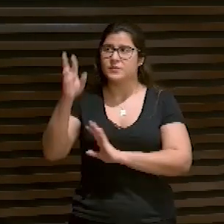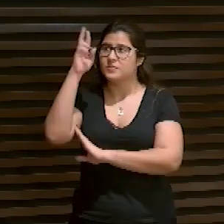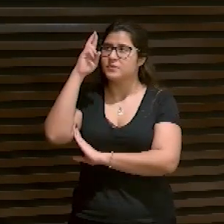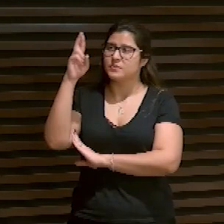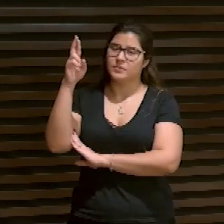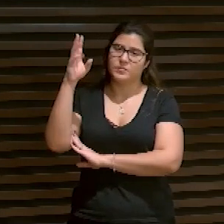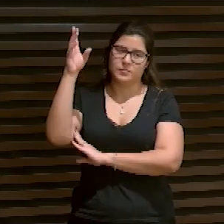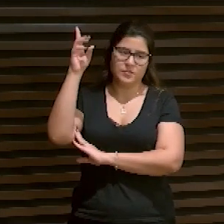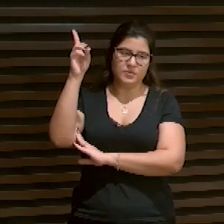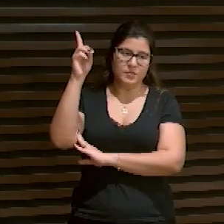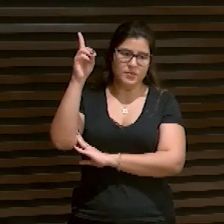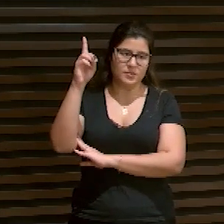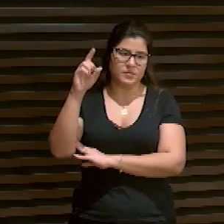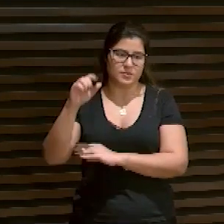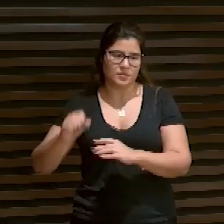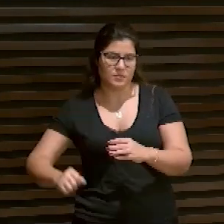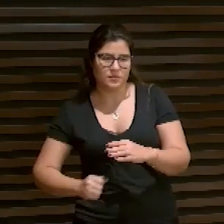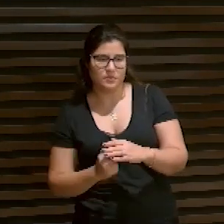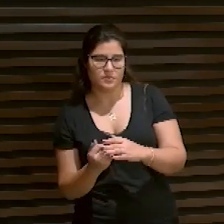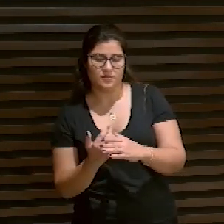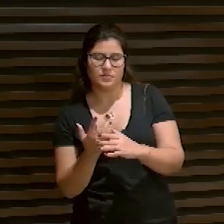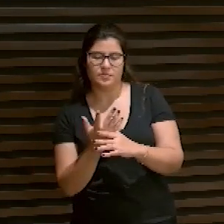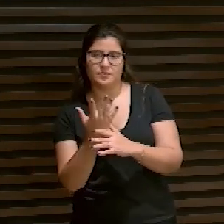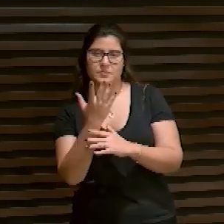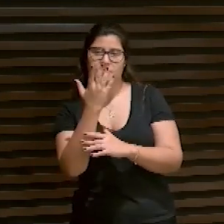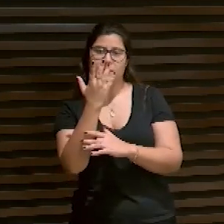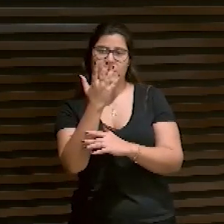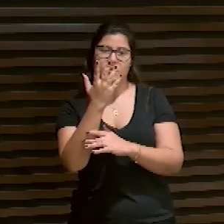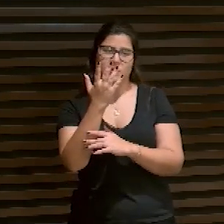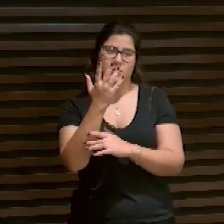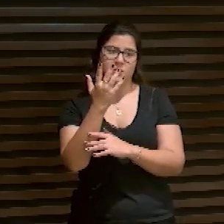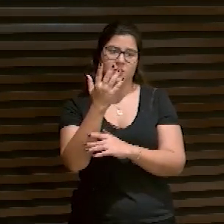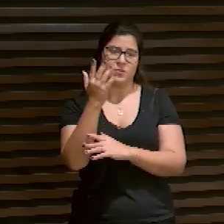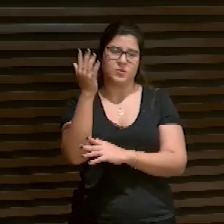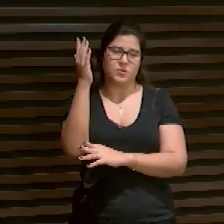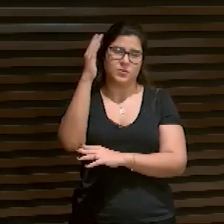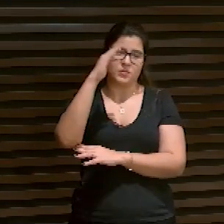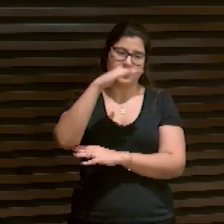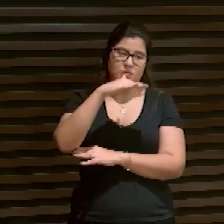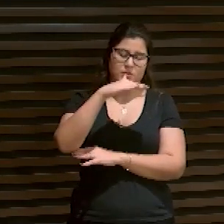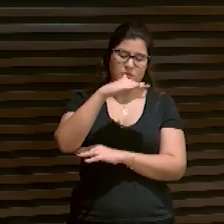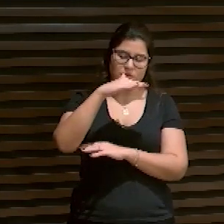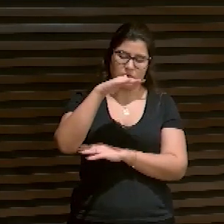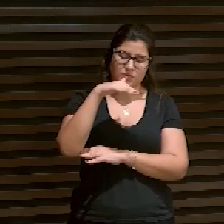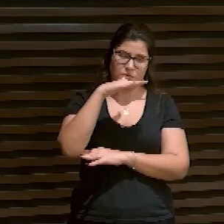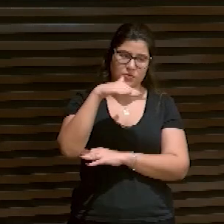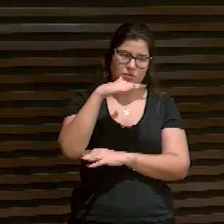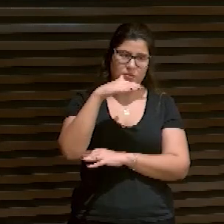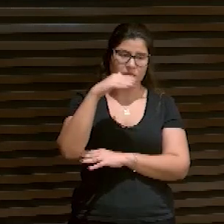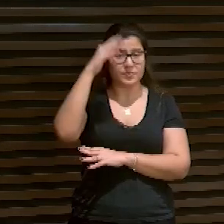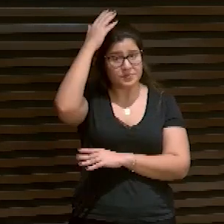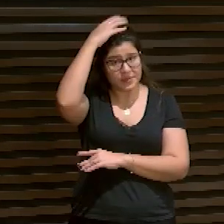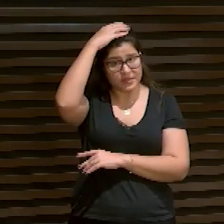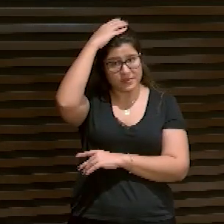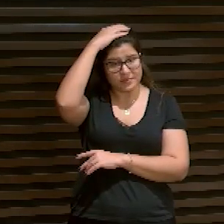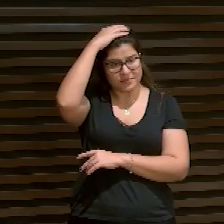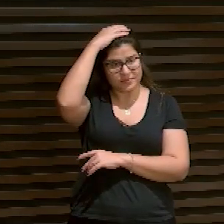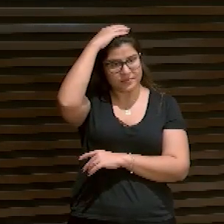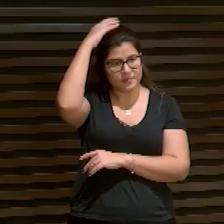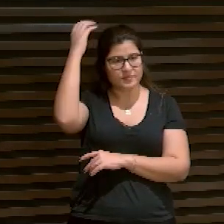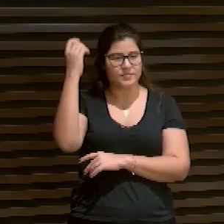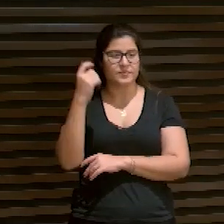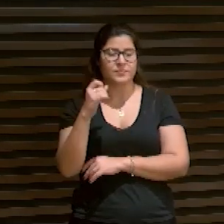planta que subiu por cima de Jonas para que fizesse sombra sobre a sua cabeça, a fim de o livrar do seu